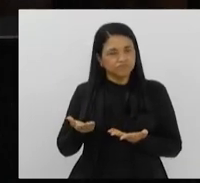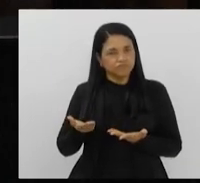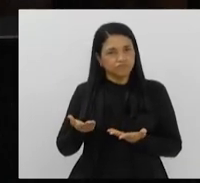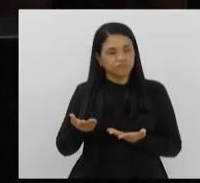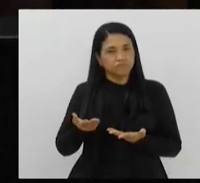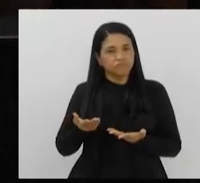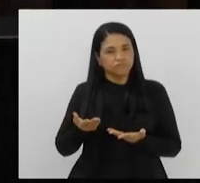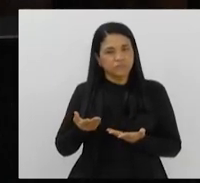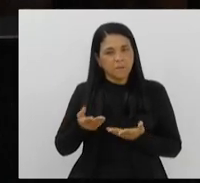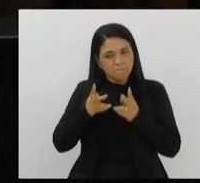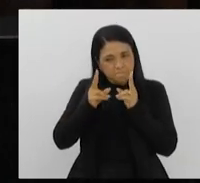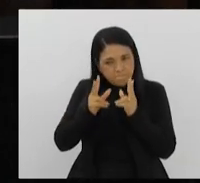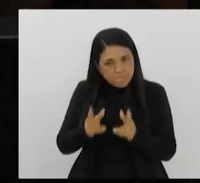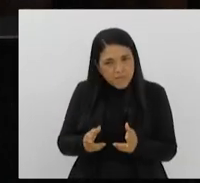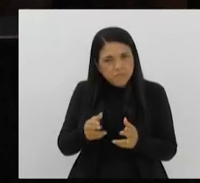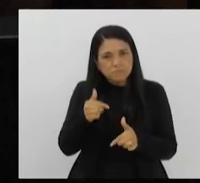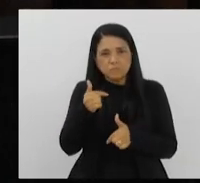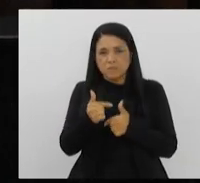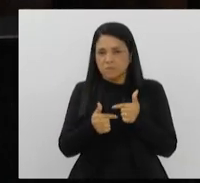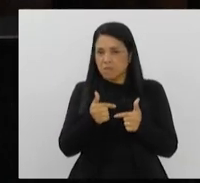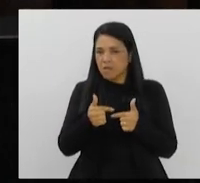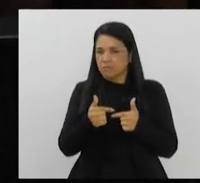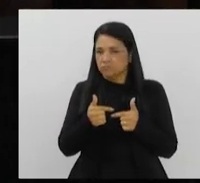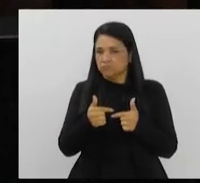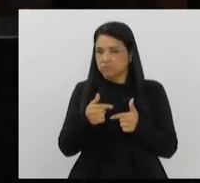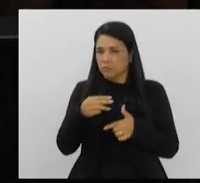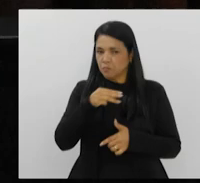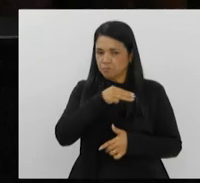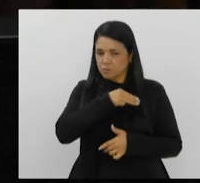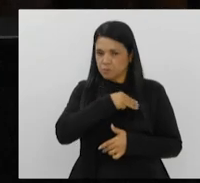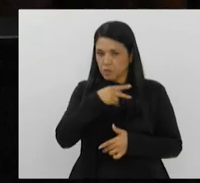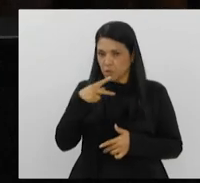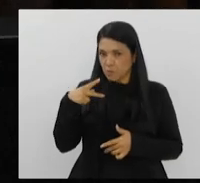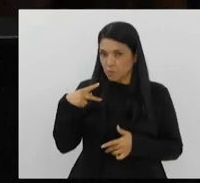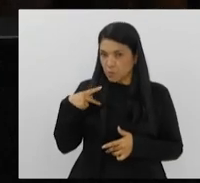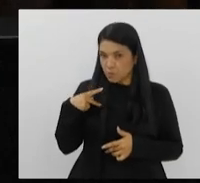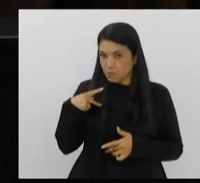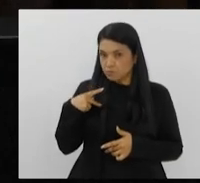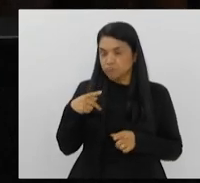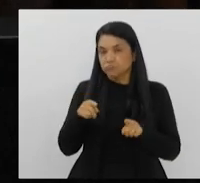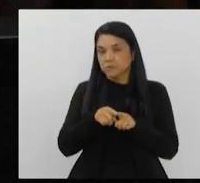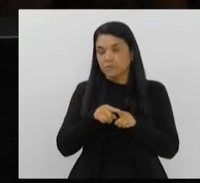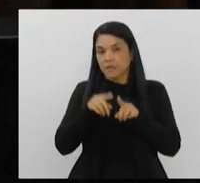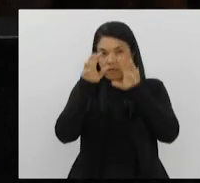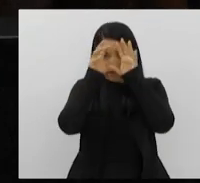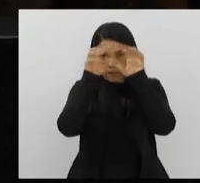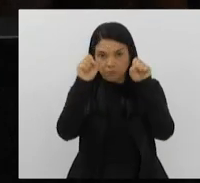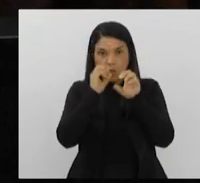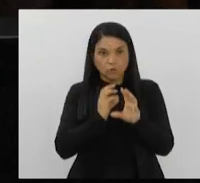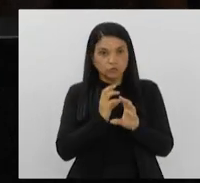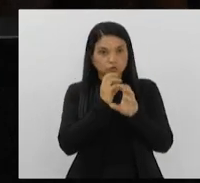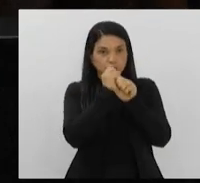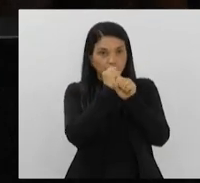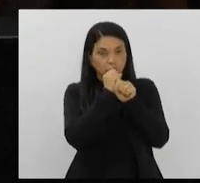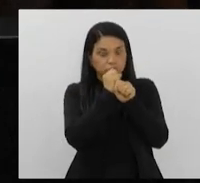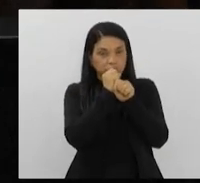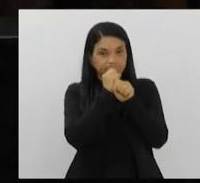Dito pelo Ministério Público e pelo Tribunal de Contas.